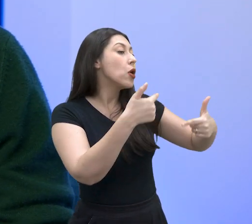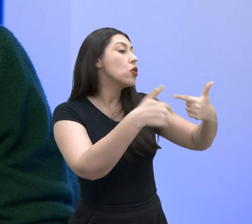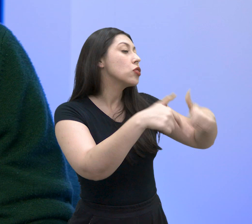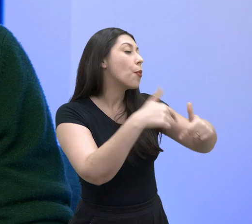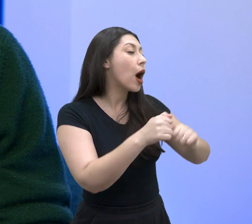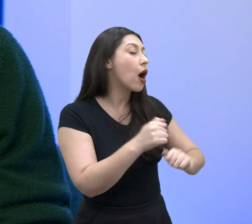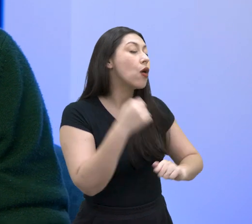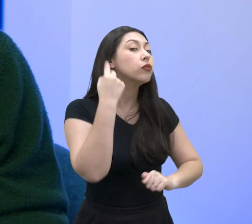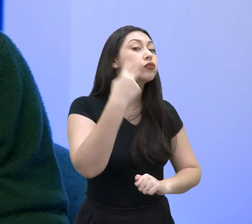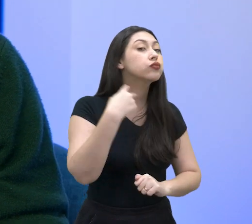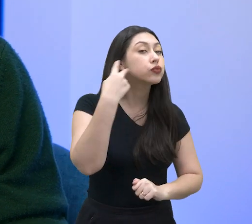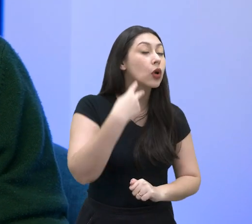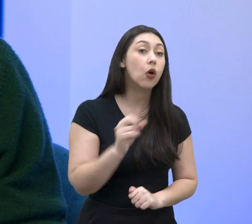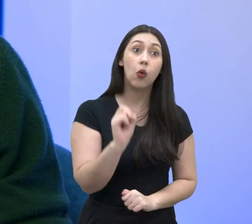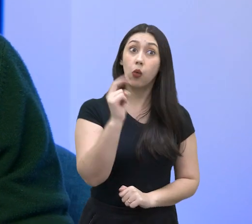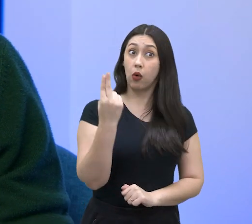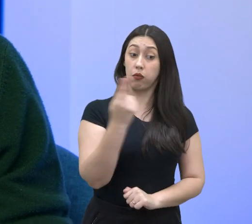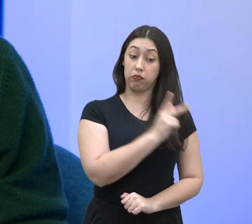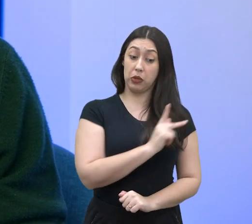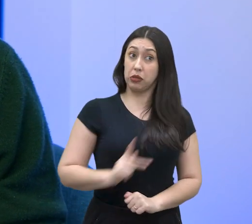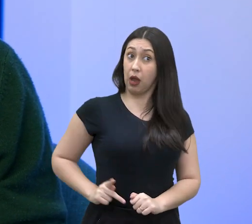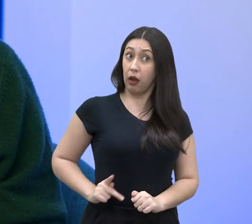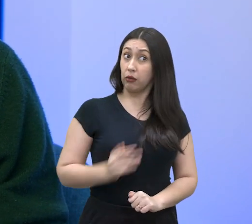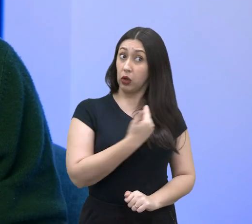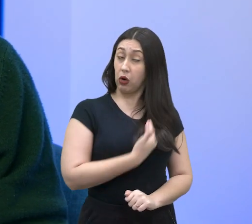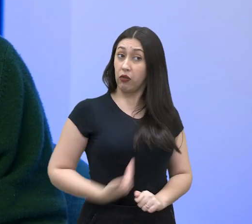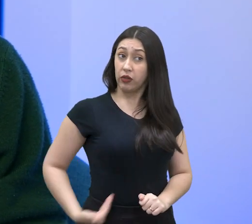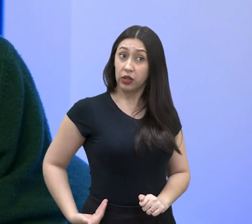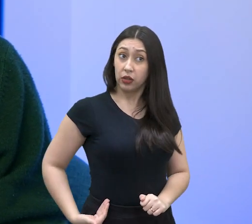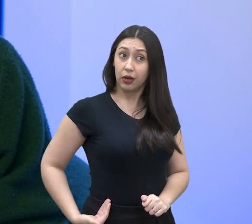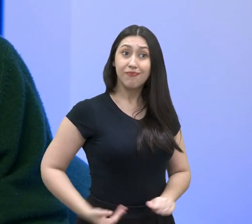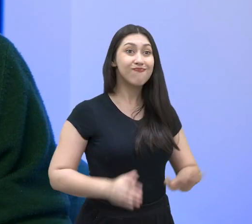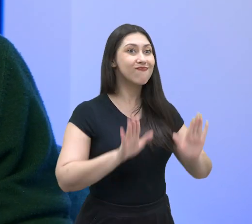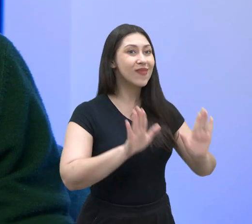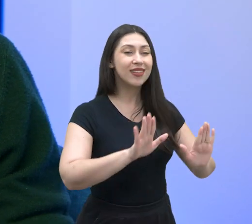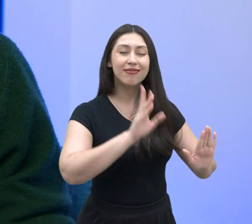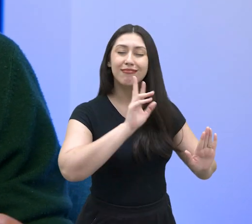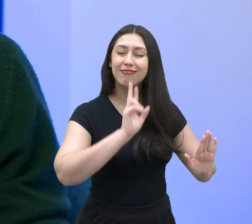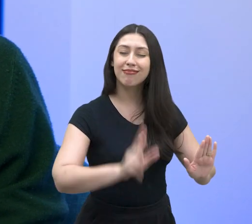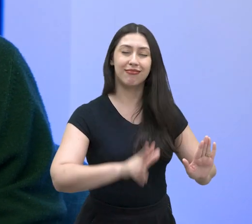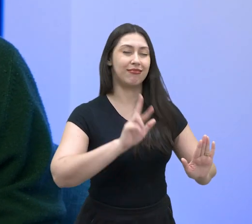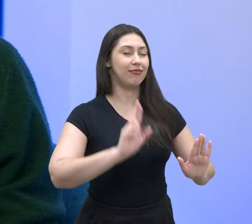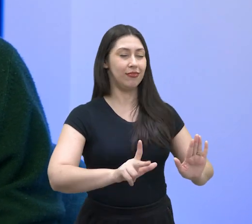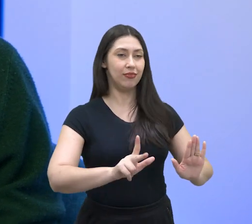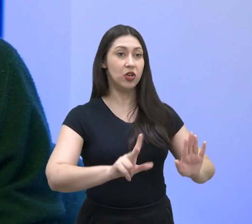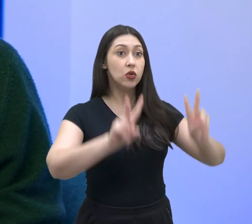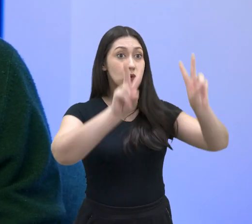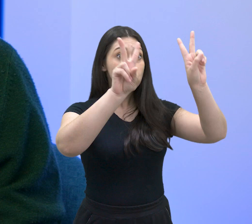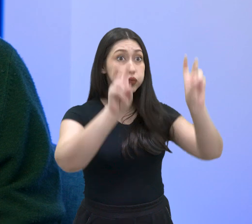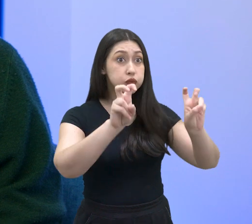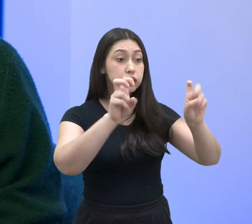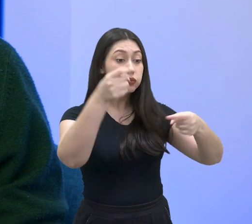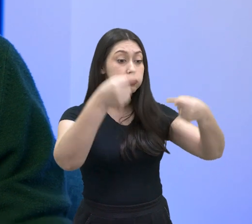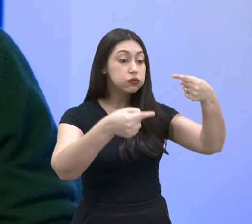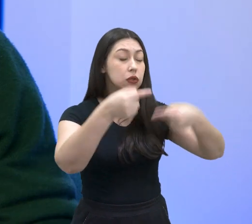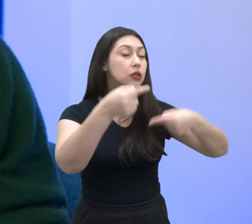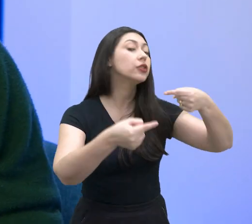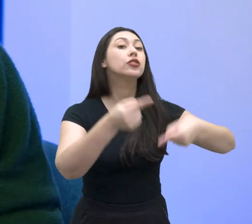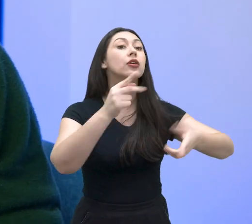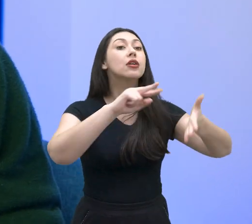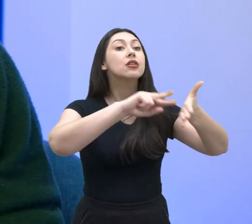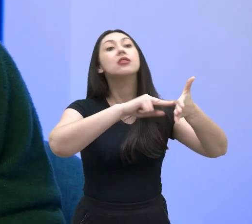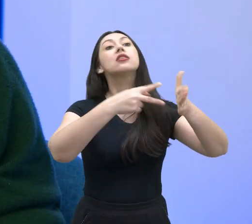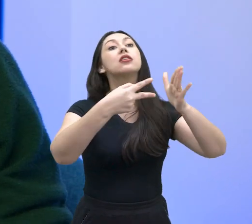prefeito, quando na verdade não. Quando a gente fala de política, a gente está falando sobre participar das tomadas de decisão e sobre